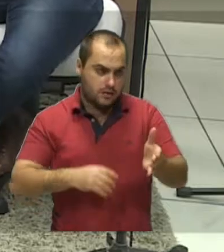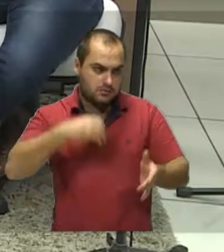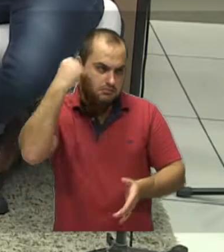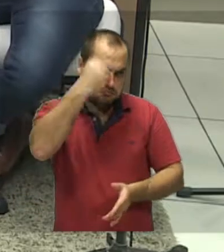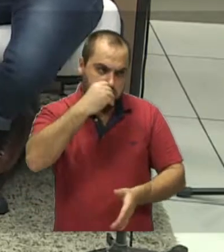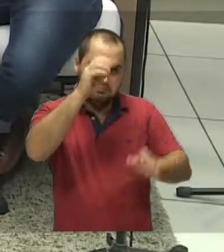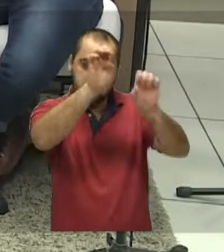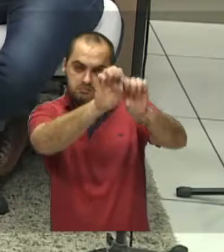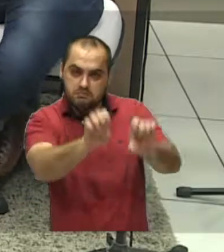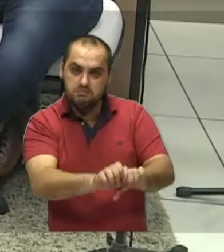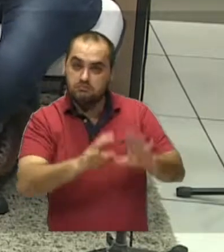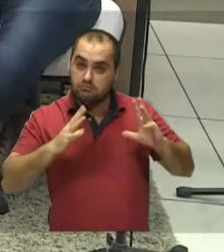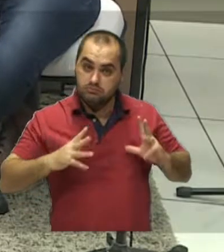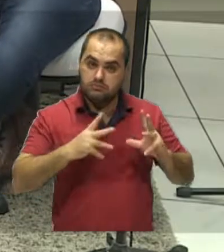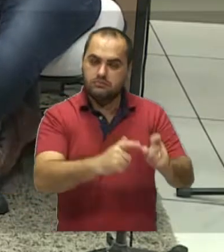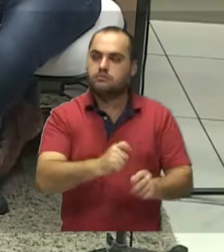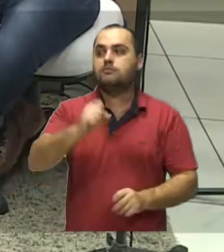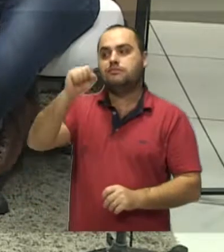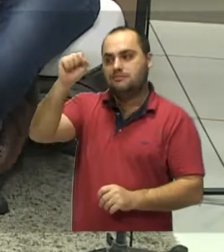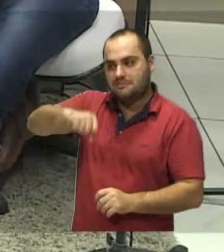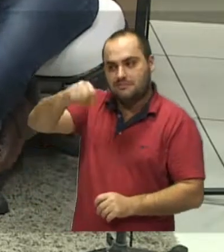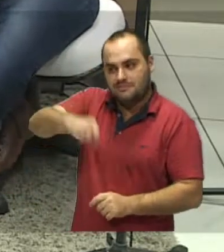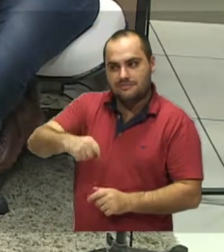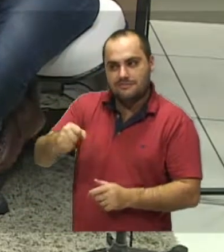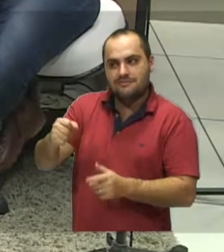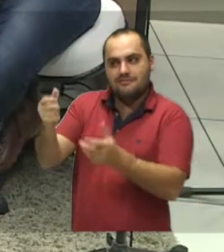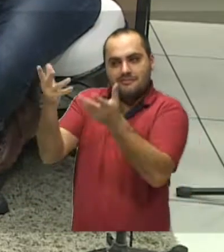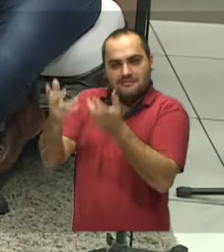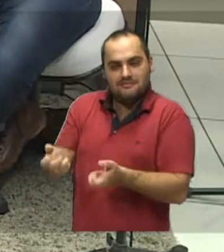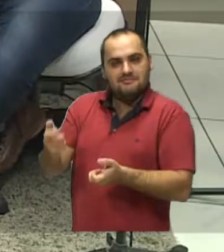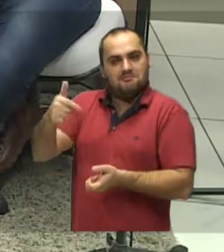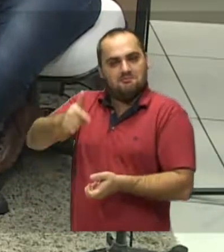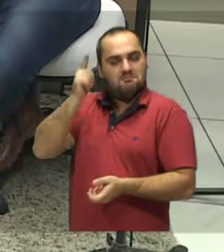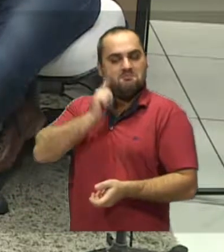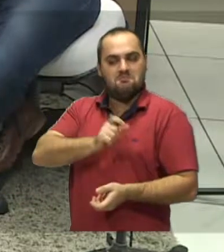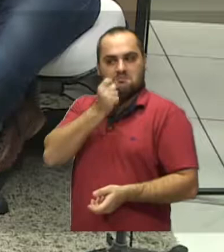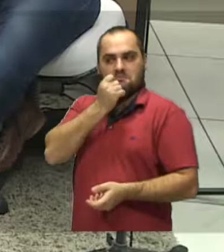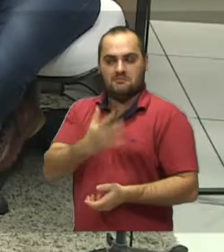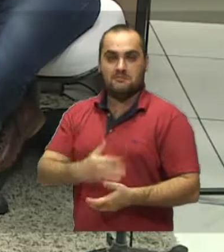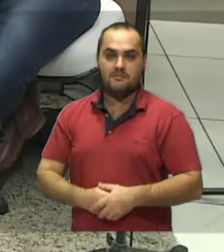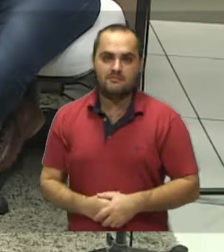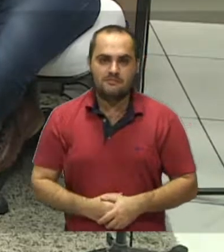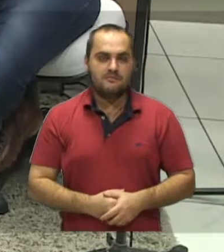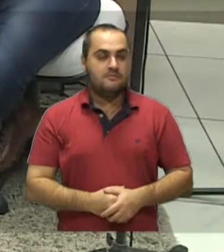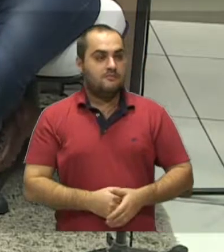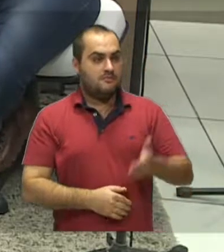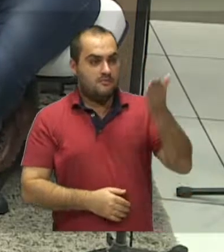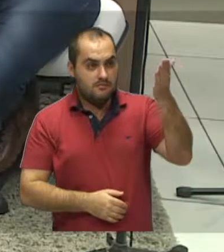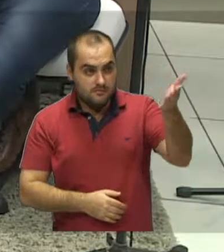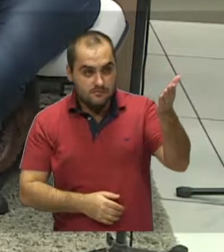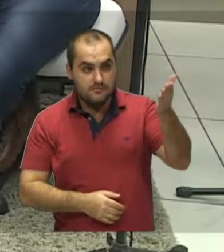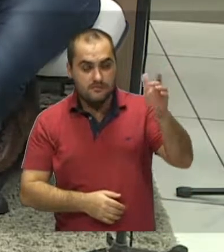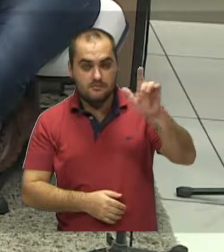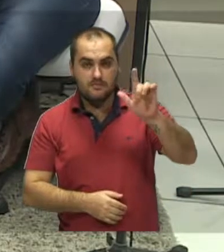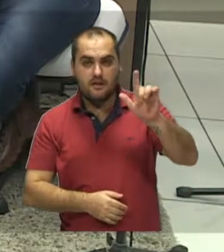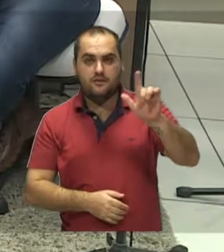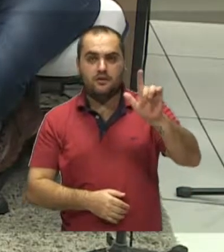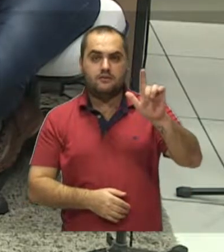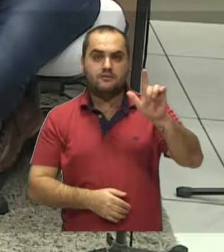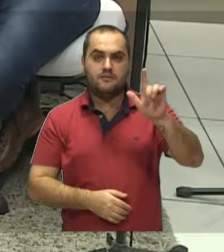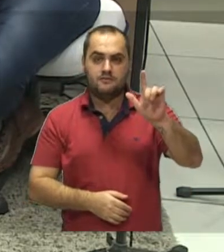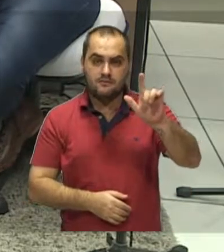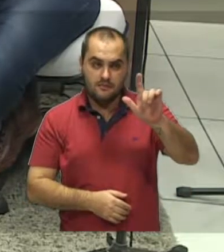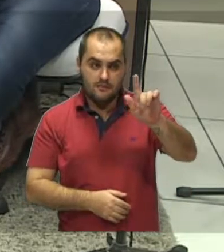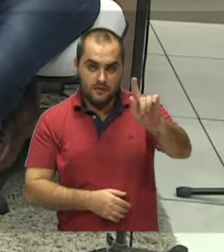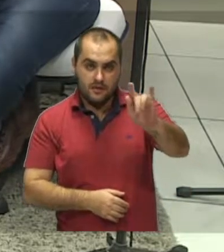Só tava. acolheu mais uma filha. E me acolheu super bem. Giana, fonoaudióloga, pós-graduada em musicoterapia